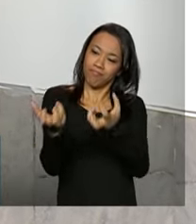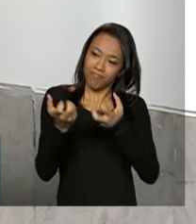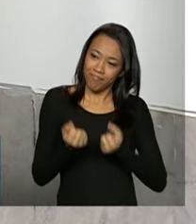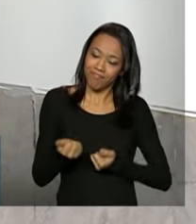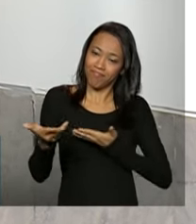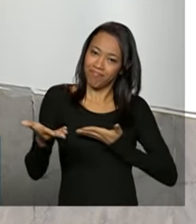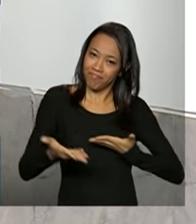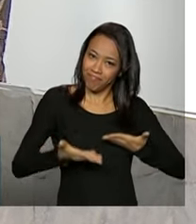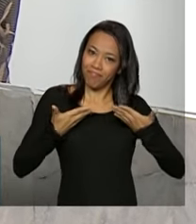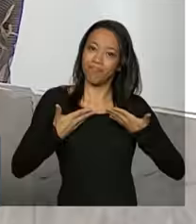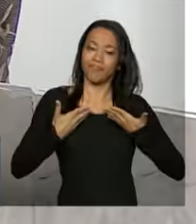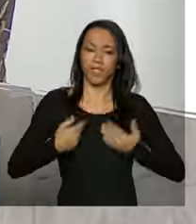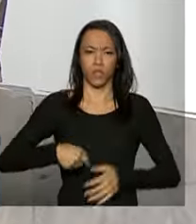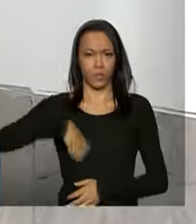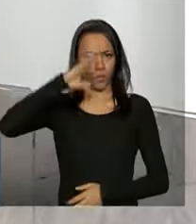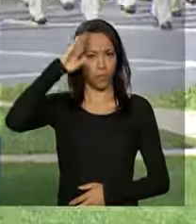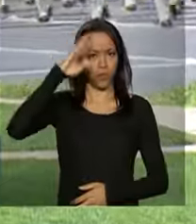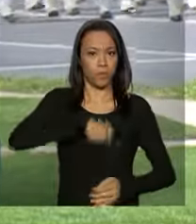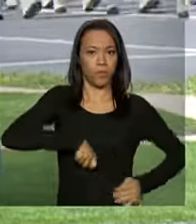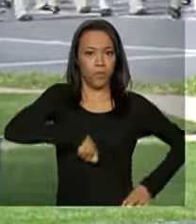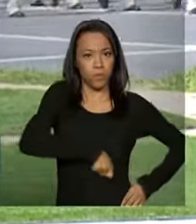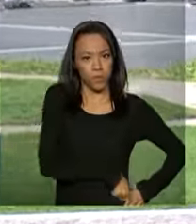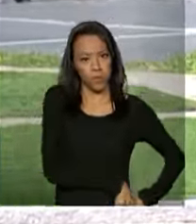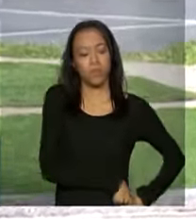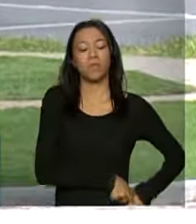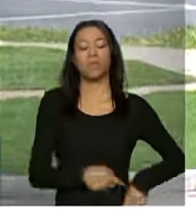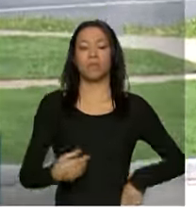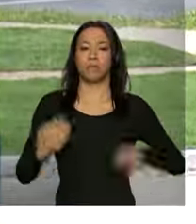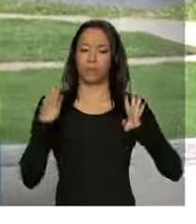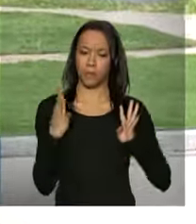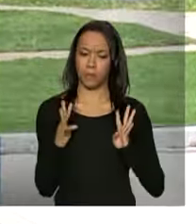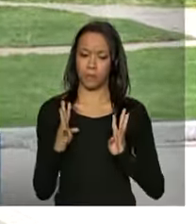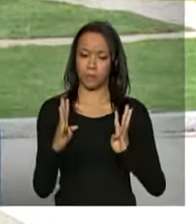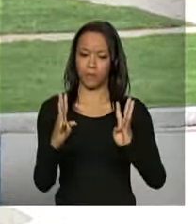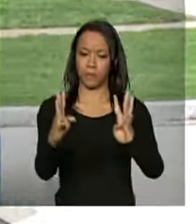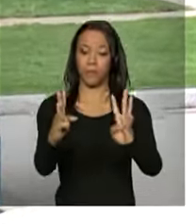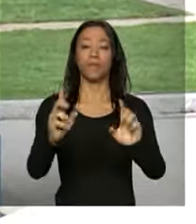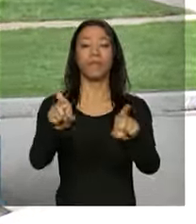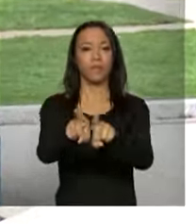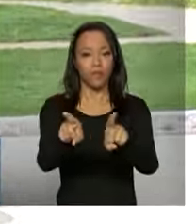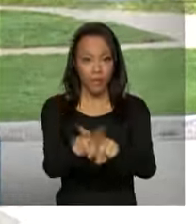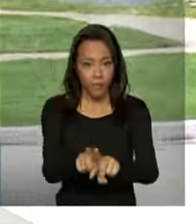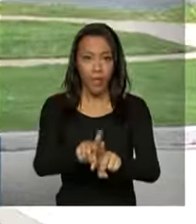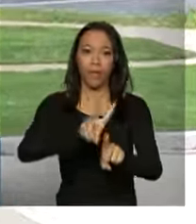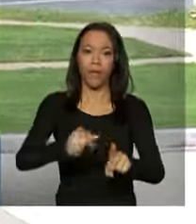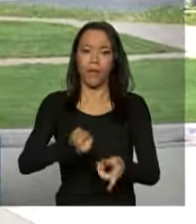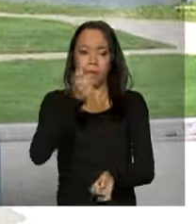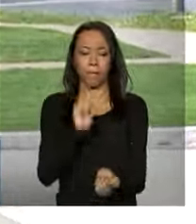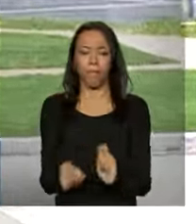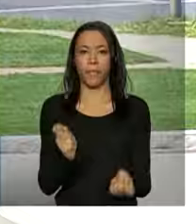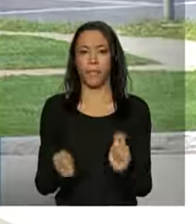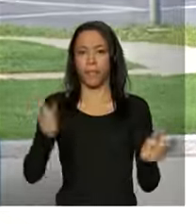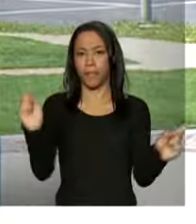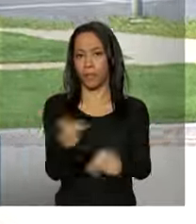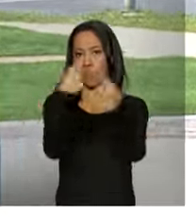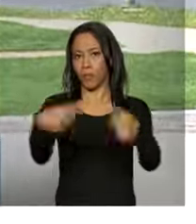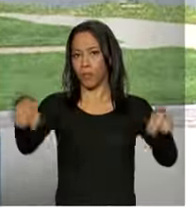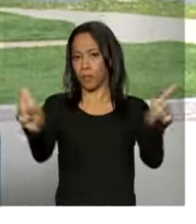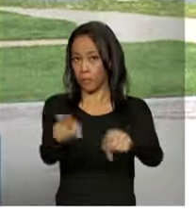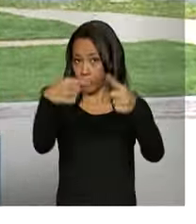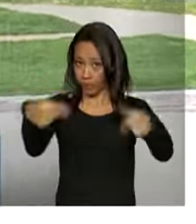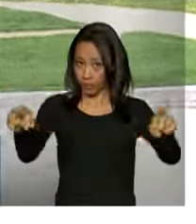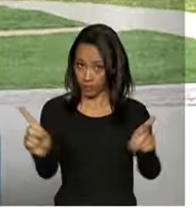foi recebida com o desfile das tropas e também será recebida com a banda da guarda presidencial e